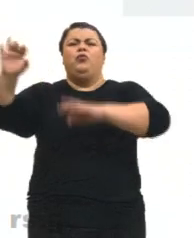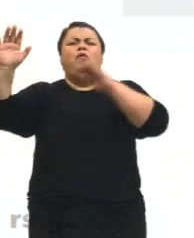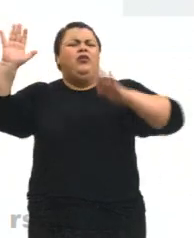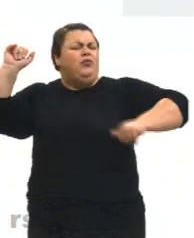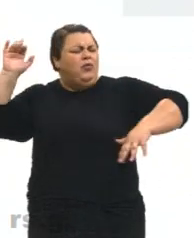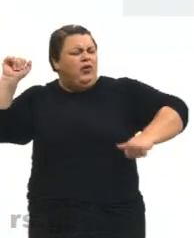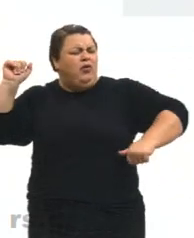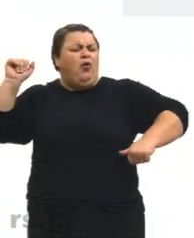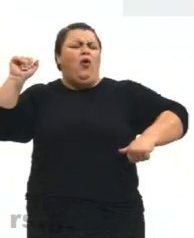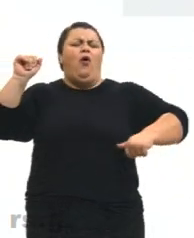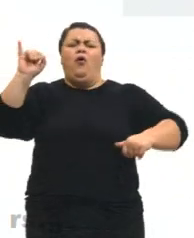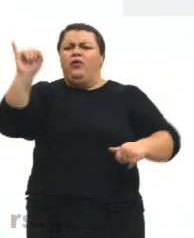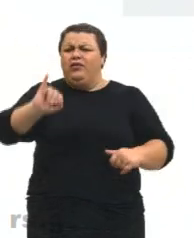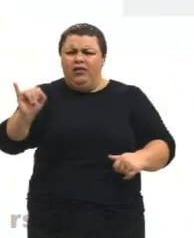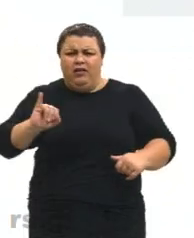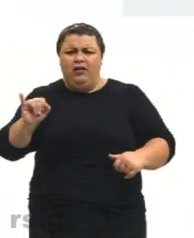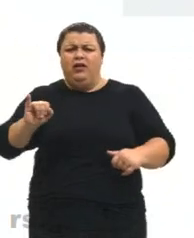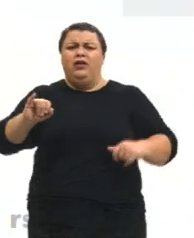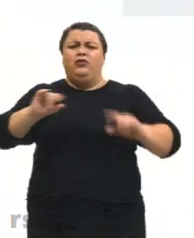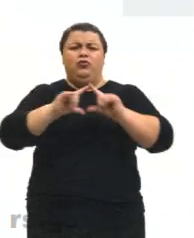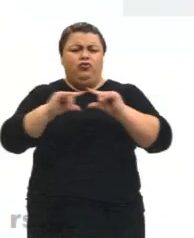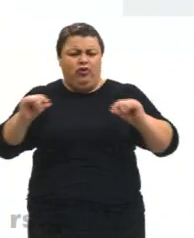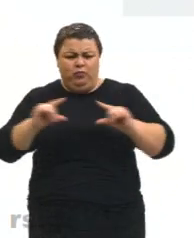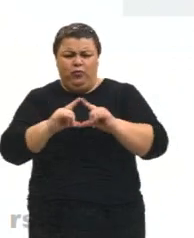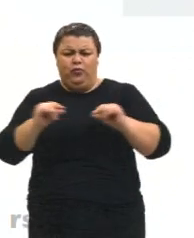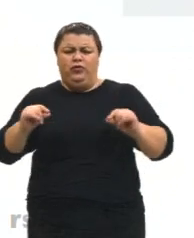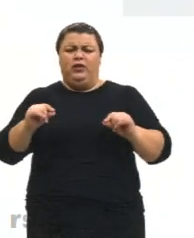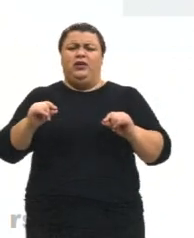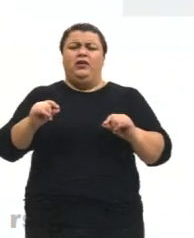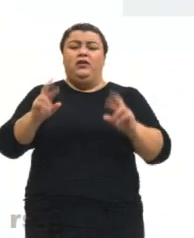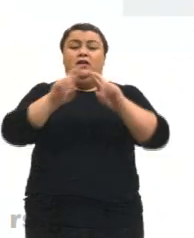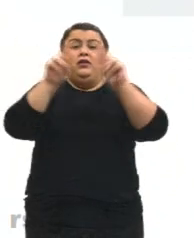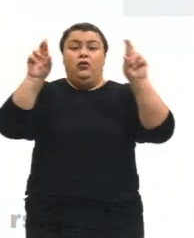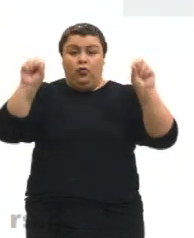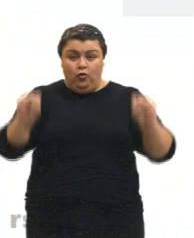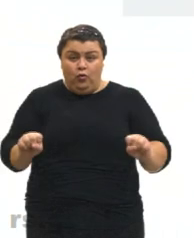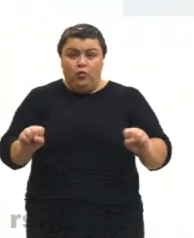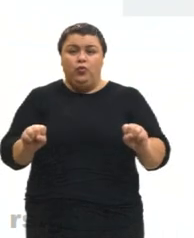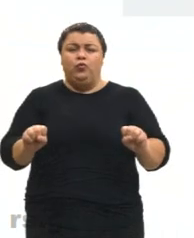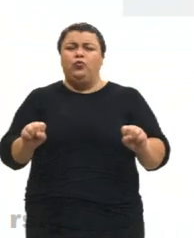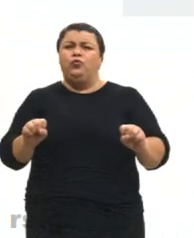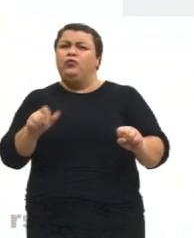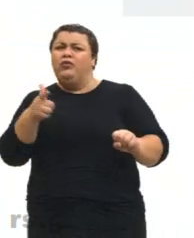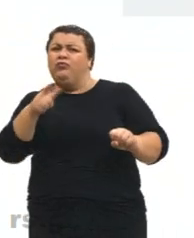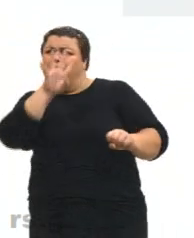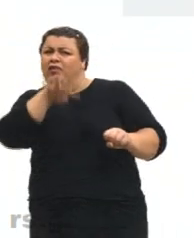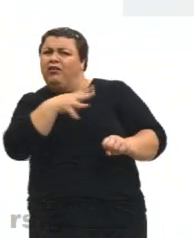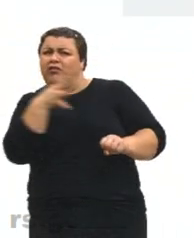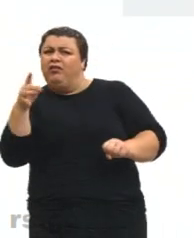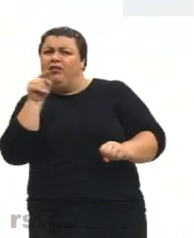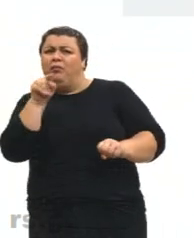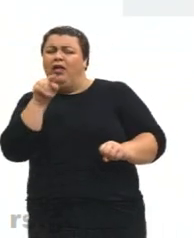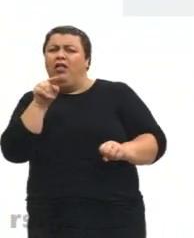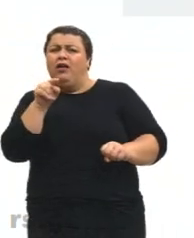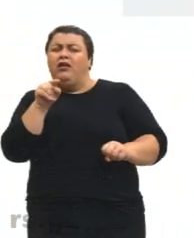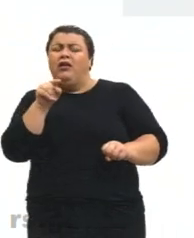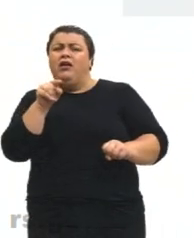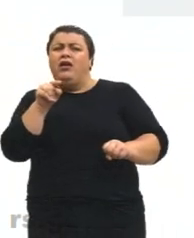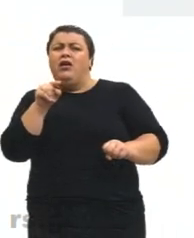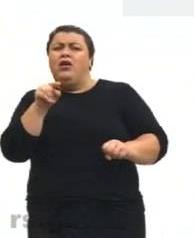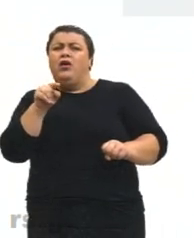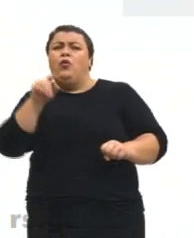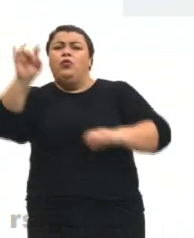japoneses russos austria já tá fora ainda essa tabela mas eu acho que a gente também pode mencionar